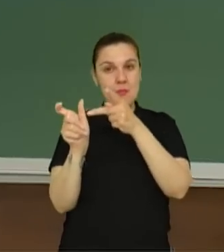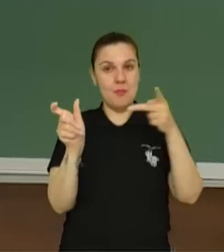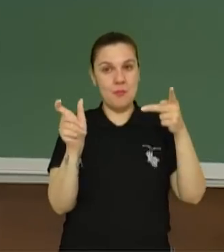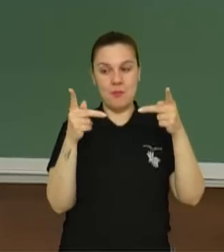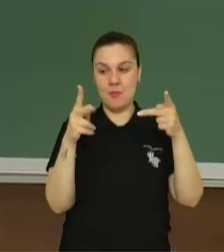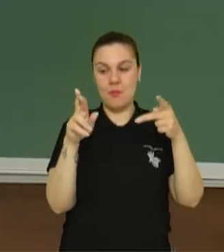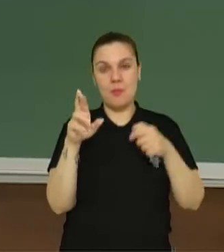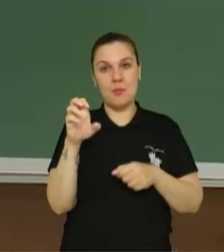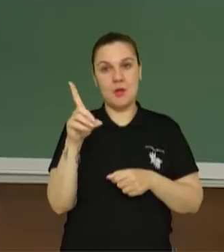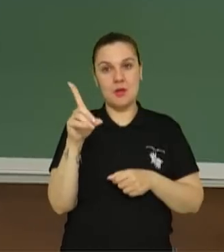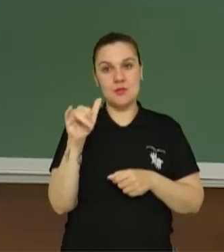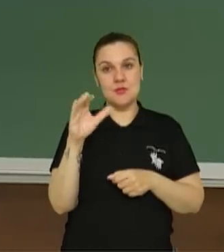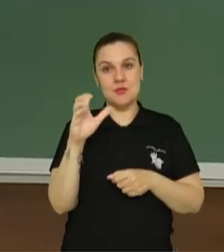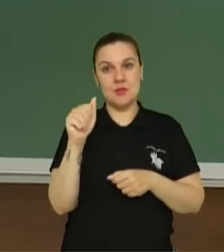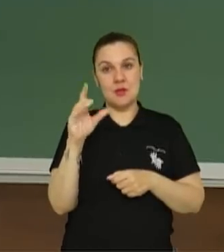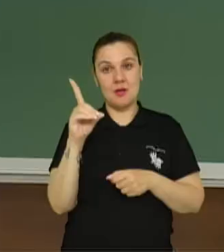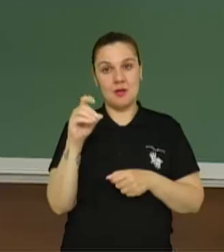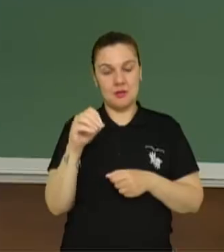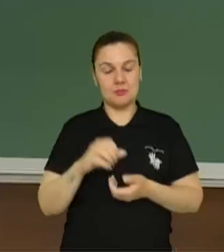predicado?